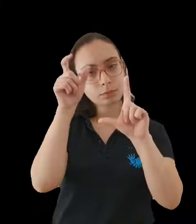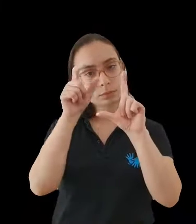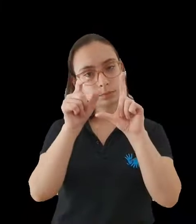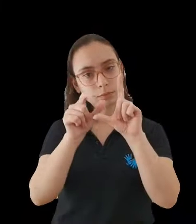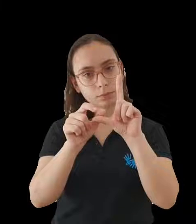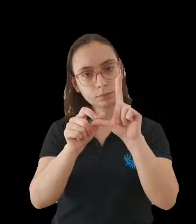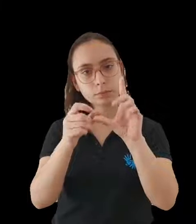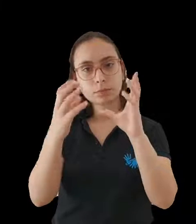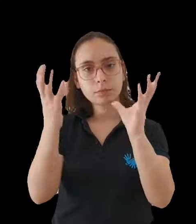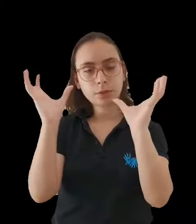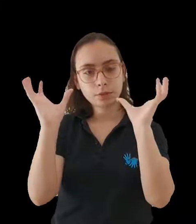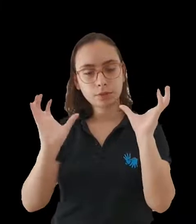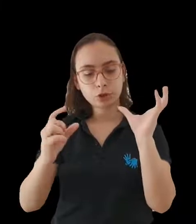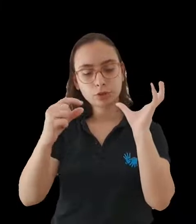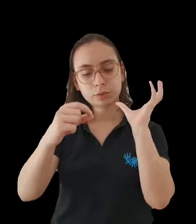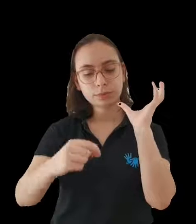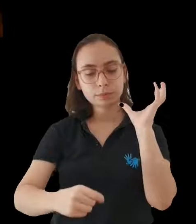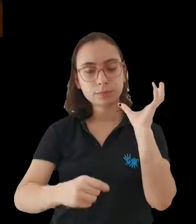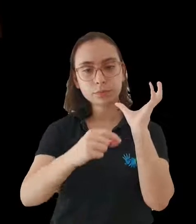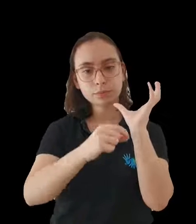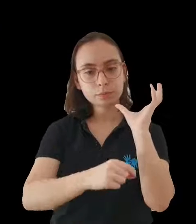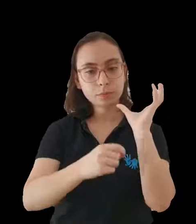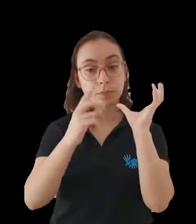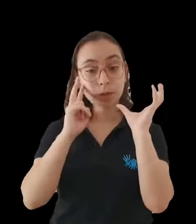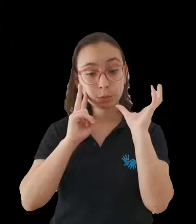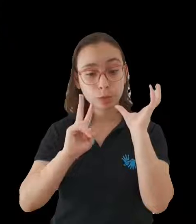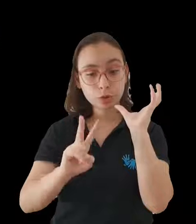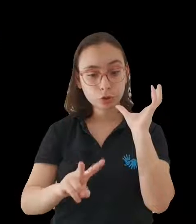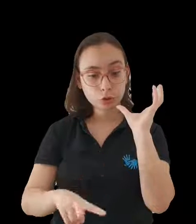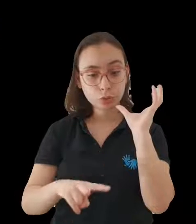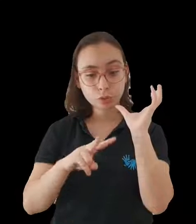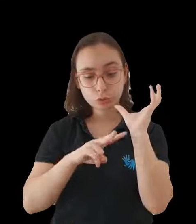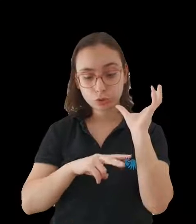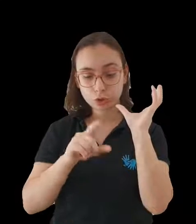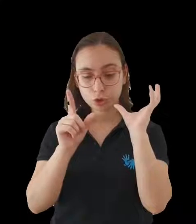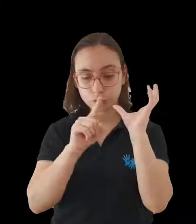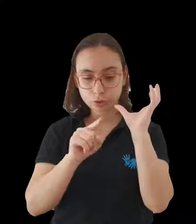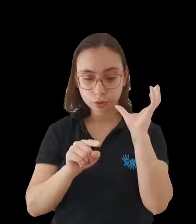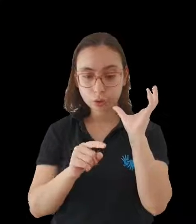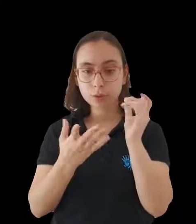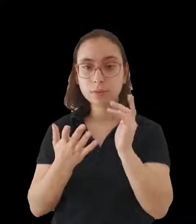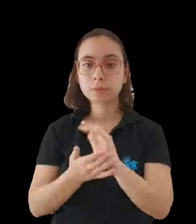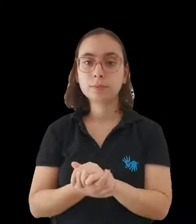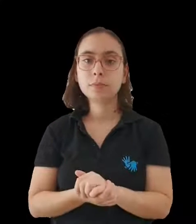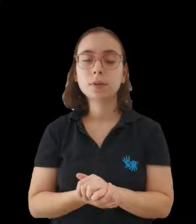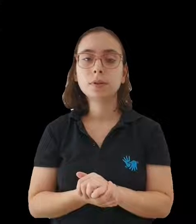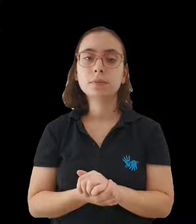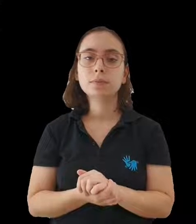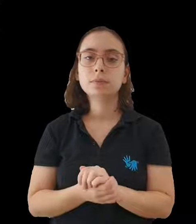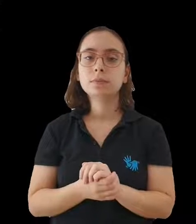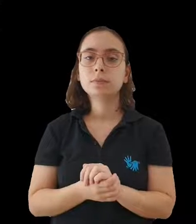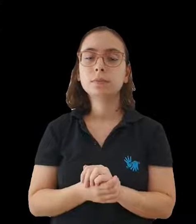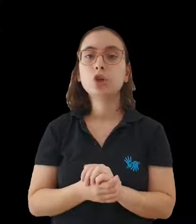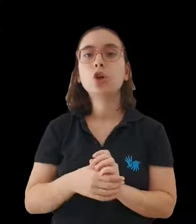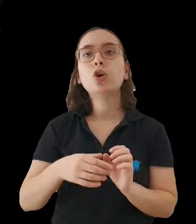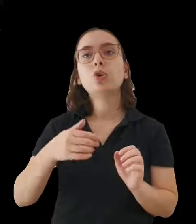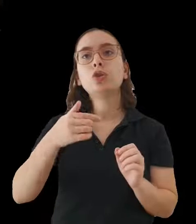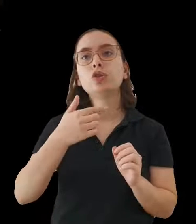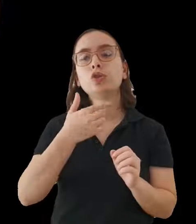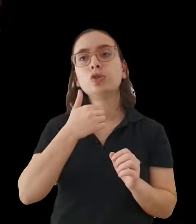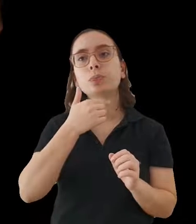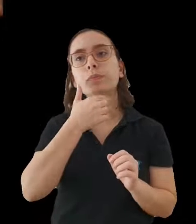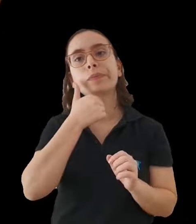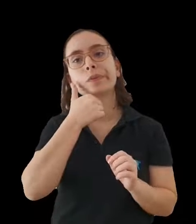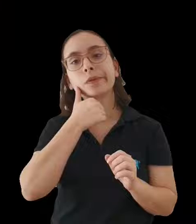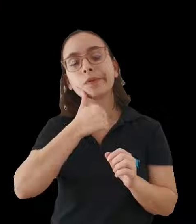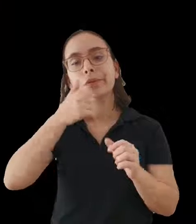do castelo para que todos vejam direitinho o formatinho, reconheçam. Então, na apresentação dos príncipes, o filho mais velho,